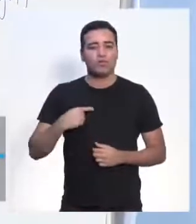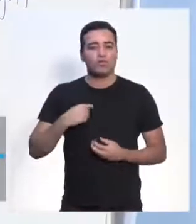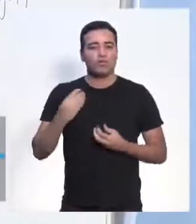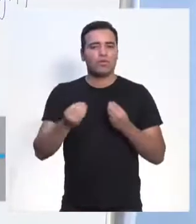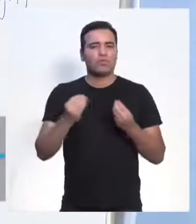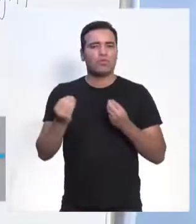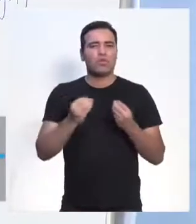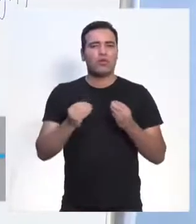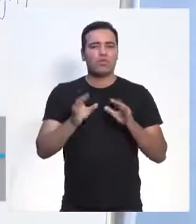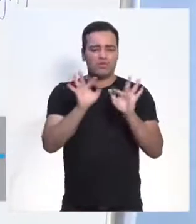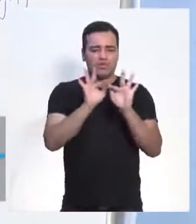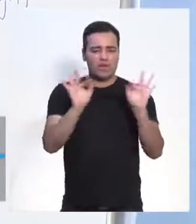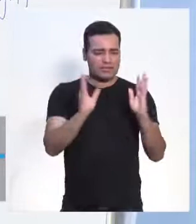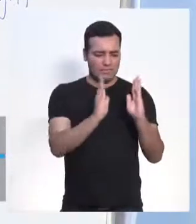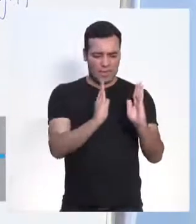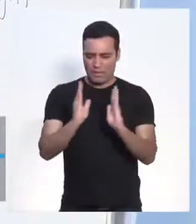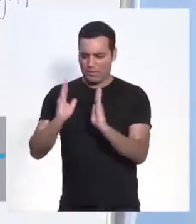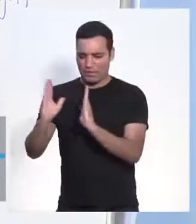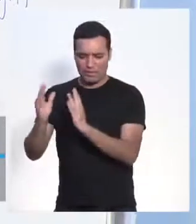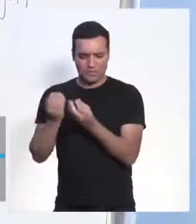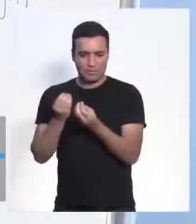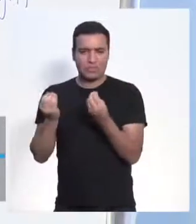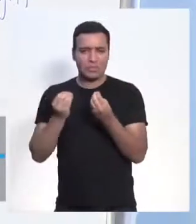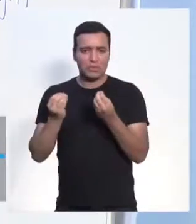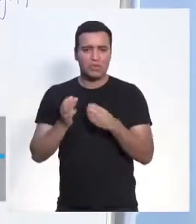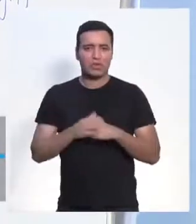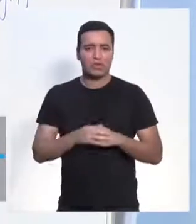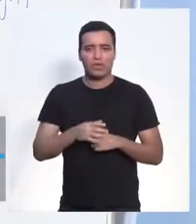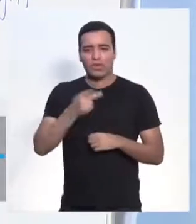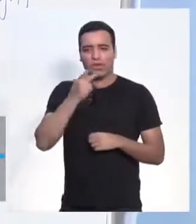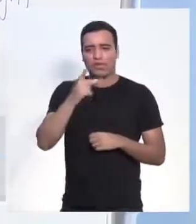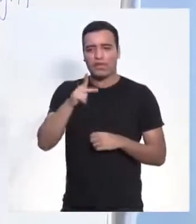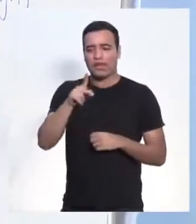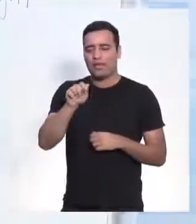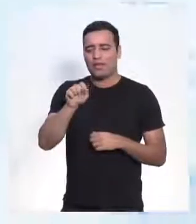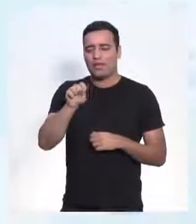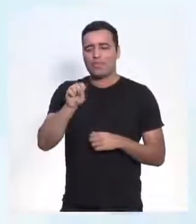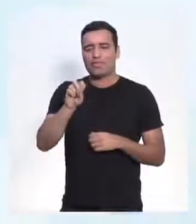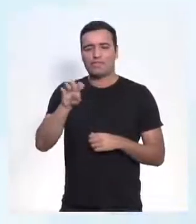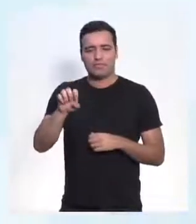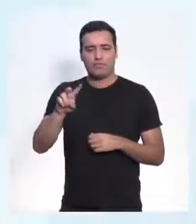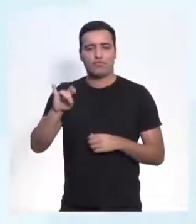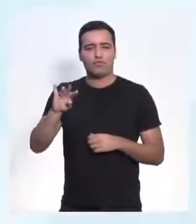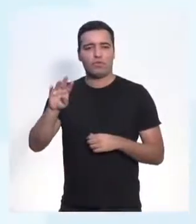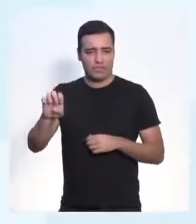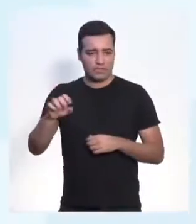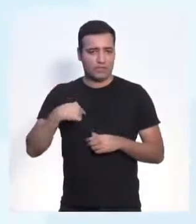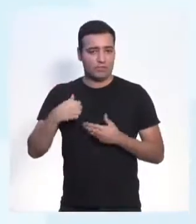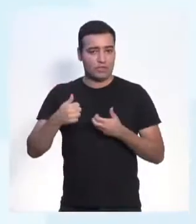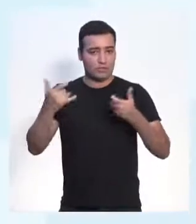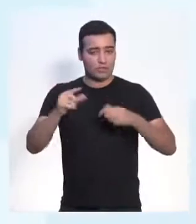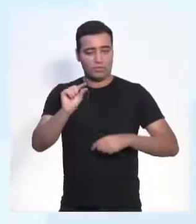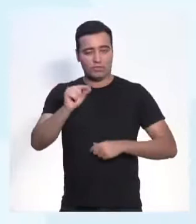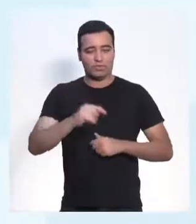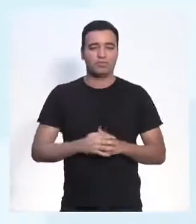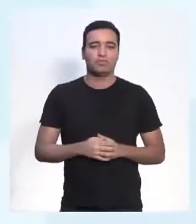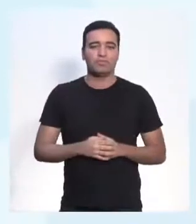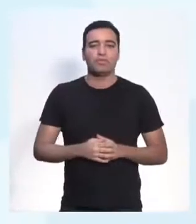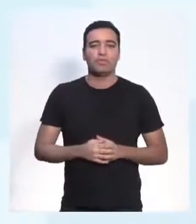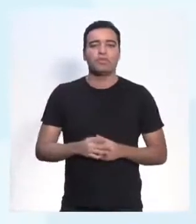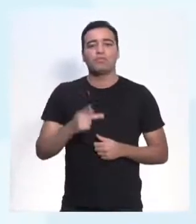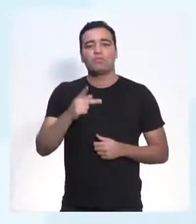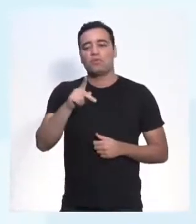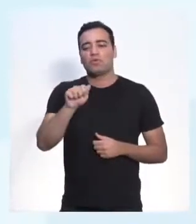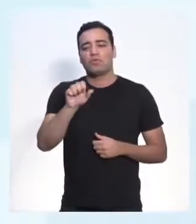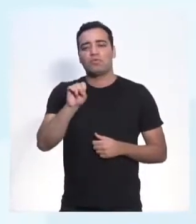pediram para que eu explicasse de novo o Passive Voice. Eu vou explicar um pouquinho agora, se der tempo no final da aula eu falo um pouquinho mais. Então, o Passive Voice que a